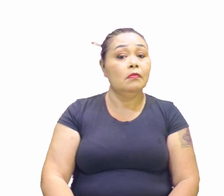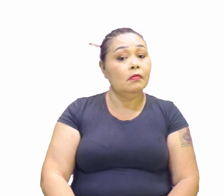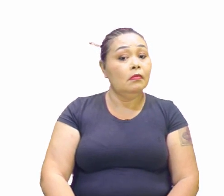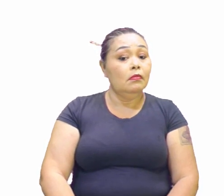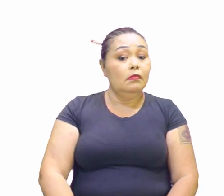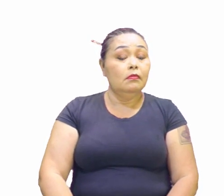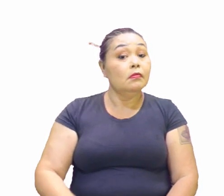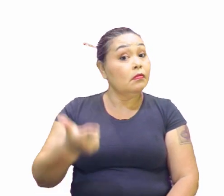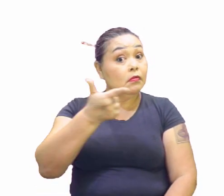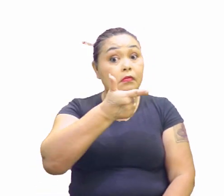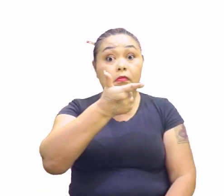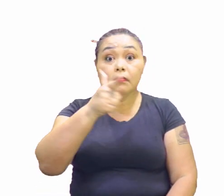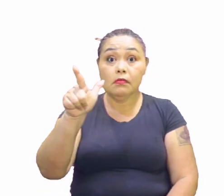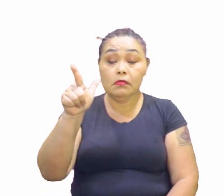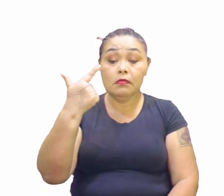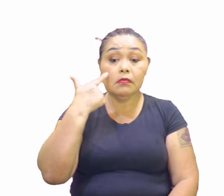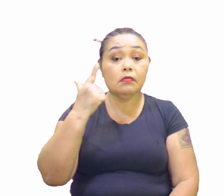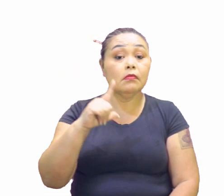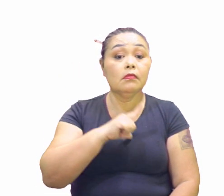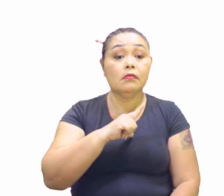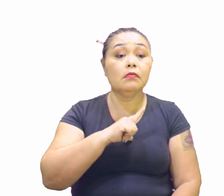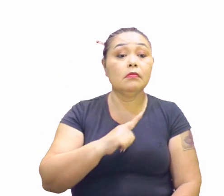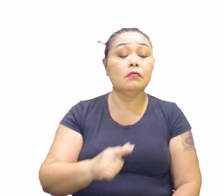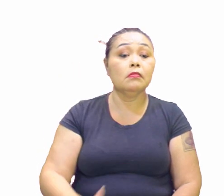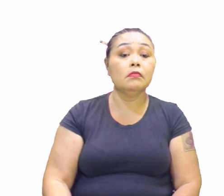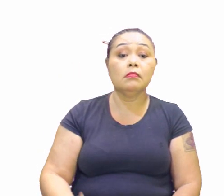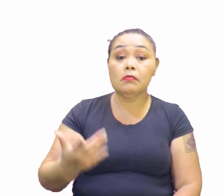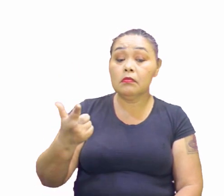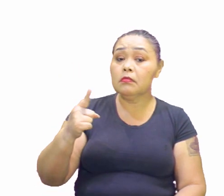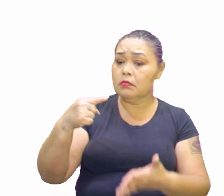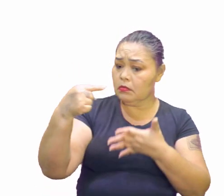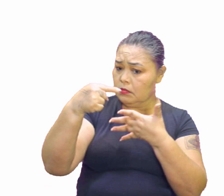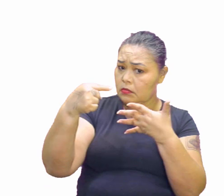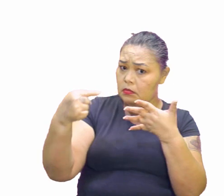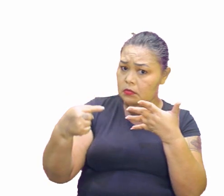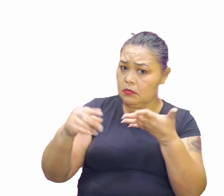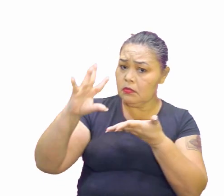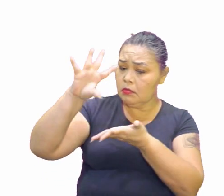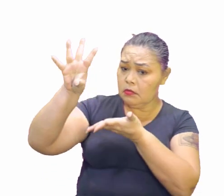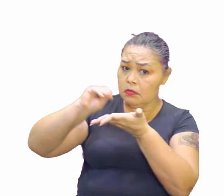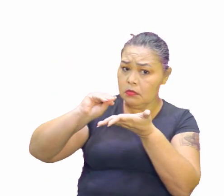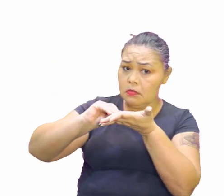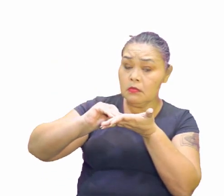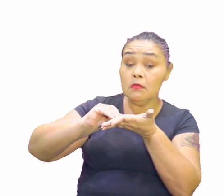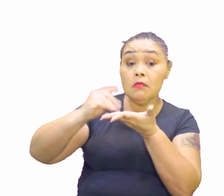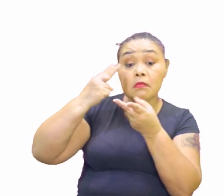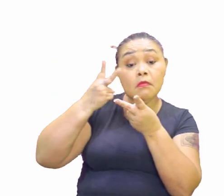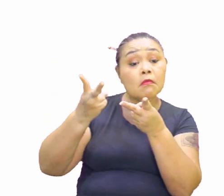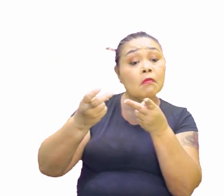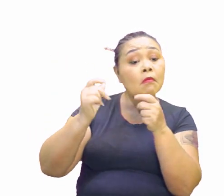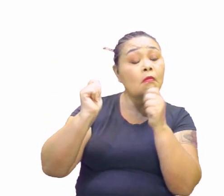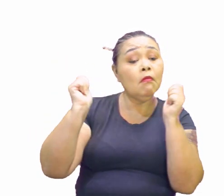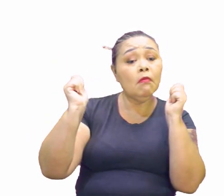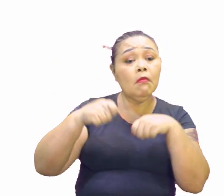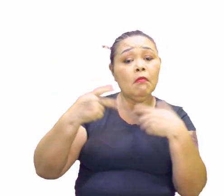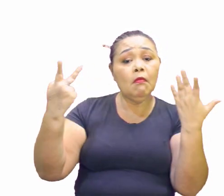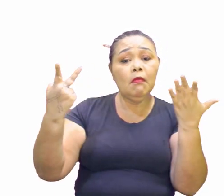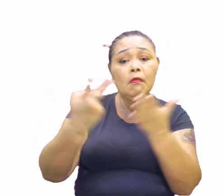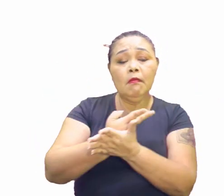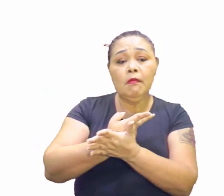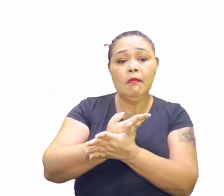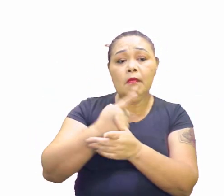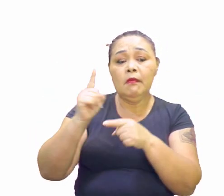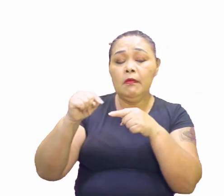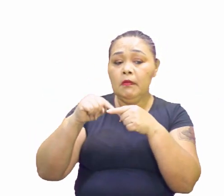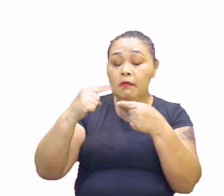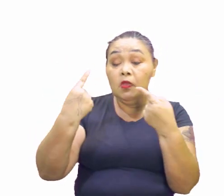Mais outra aqui para vocês, nós temos... Então aqui, pessoal, são vários modelos para vocês perceberem como pode acontecer. Não